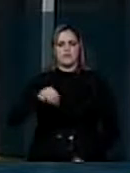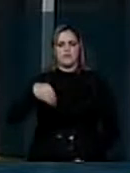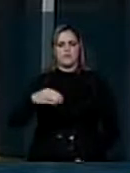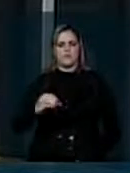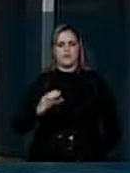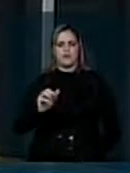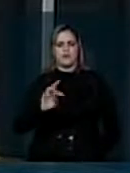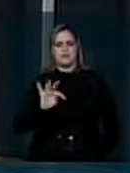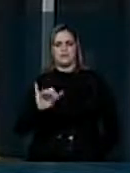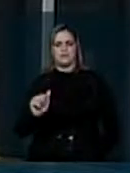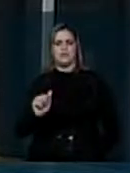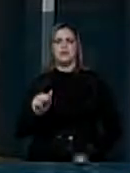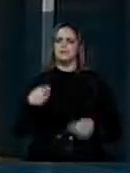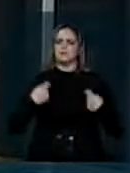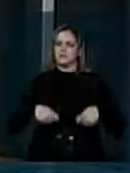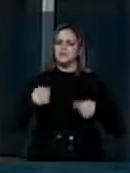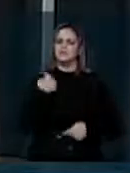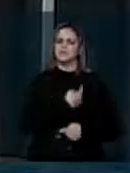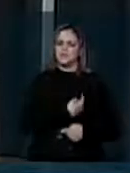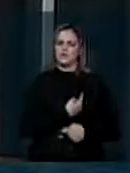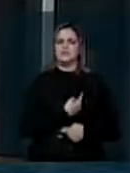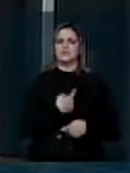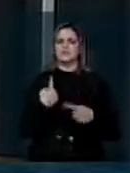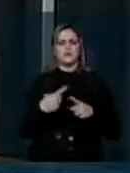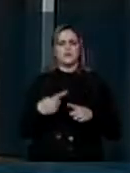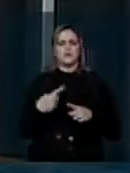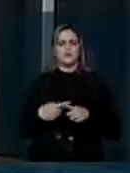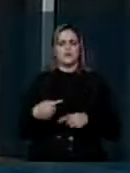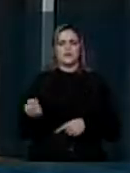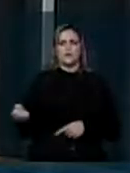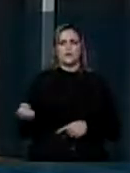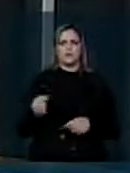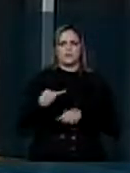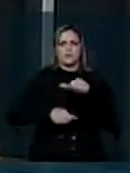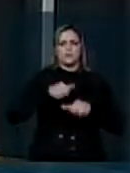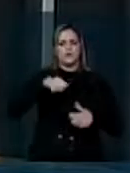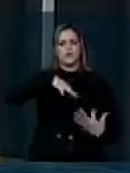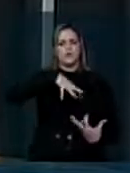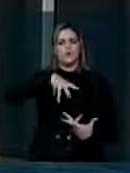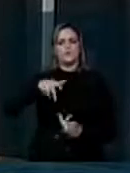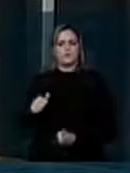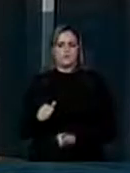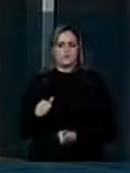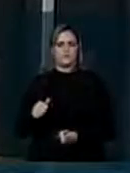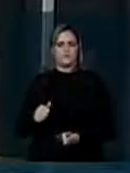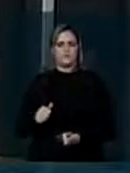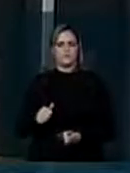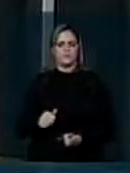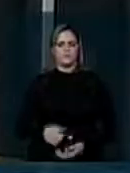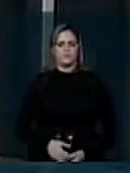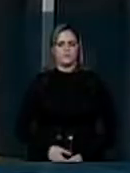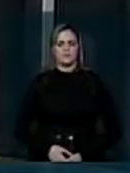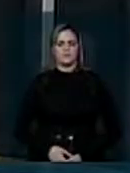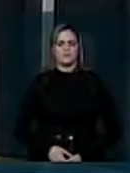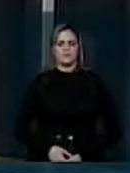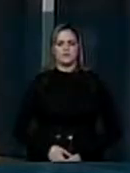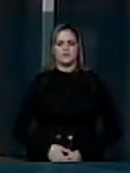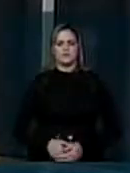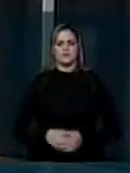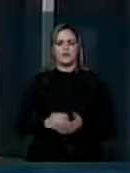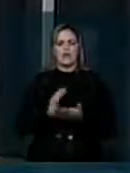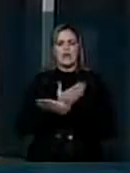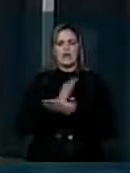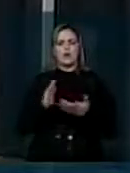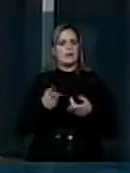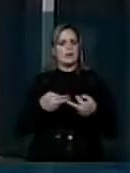gente cada vez mais precisa para reformar o próprio mundo como um todo. Resgatou